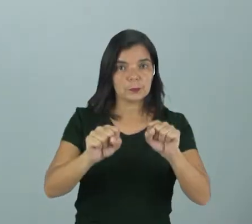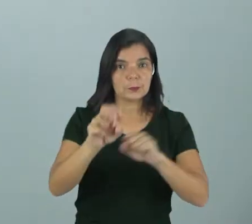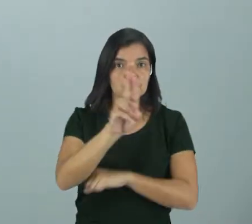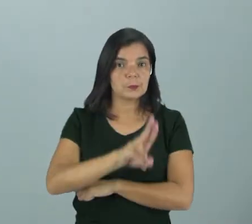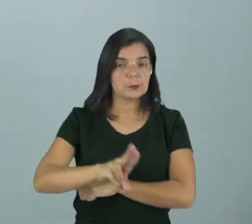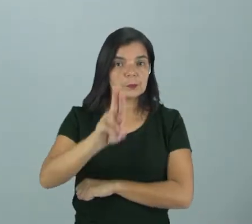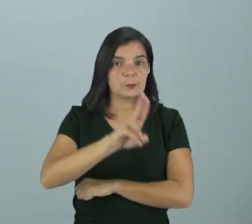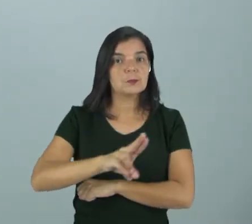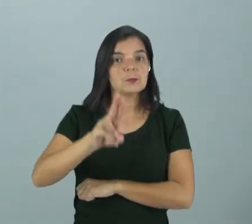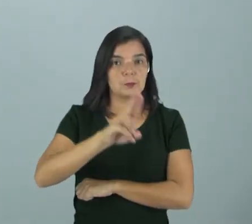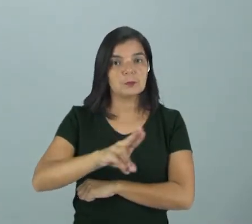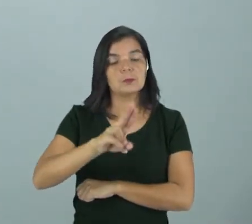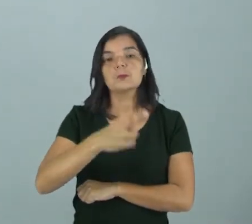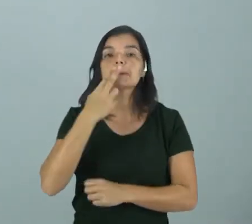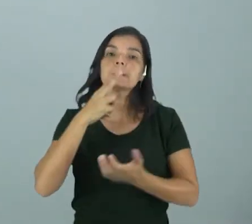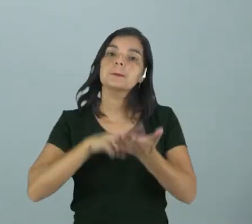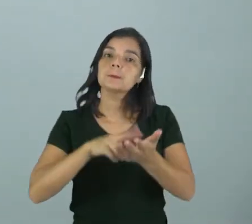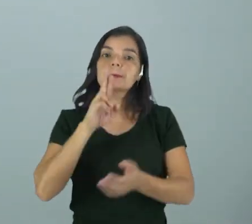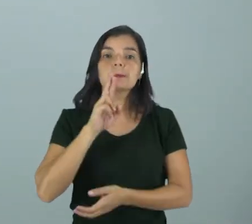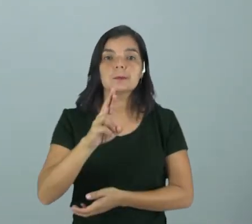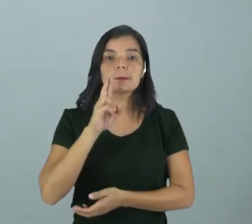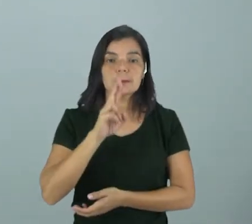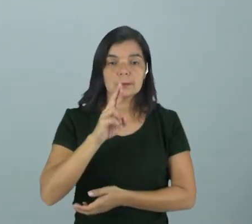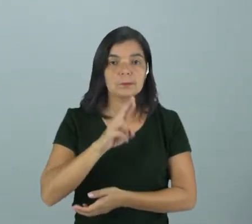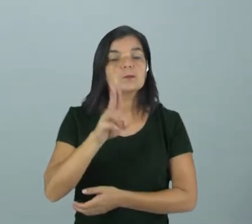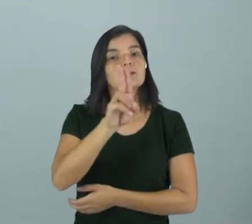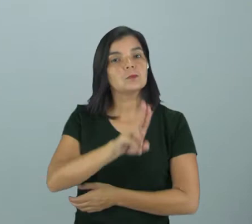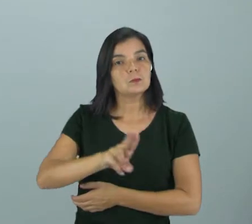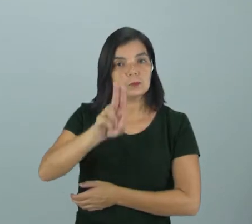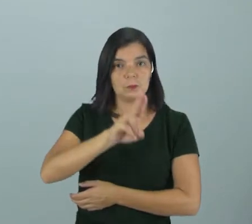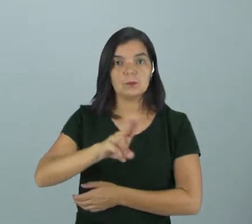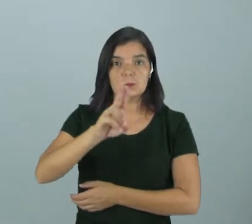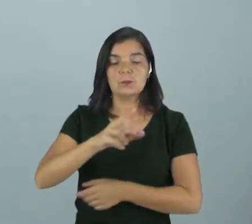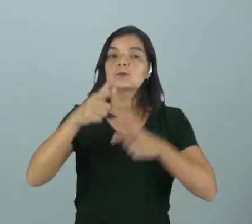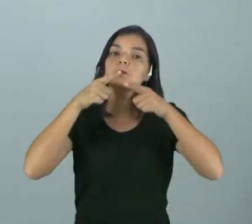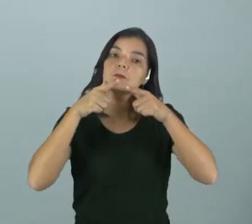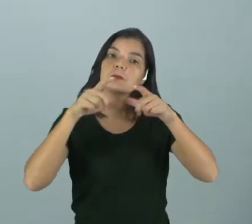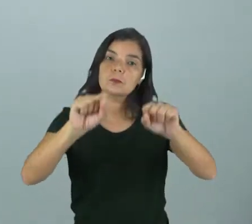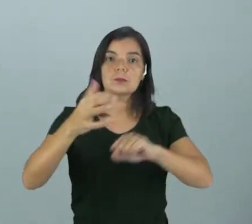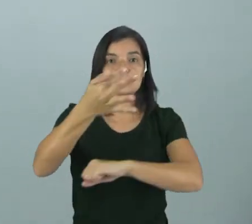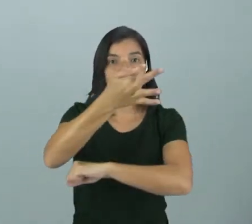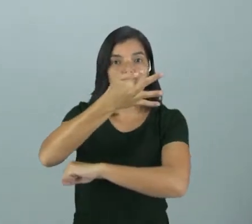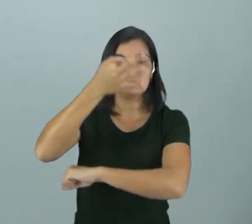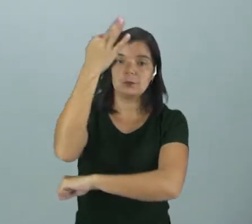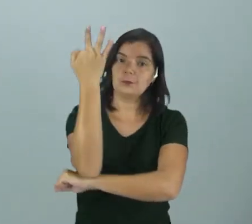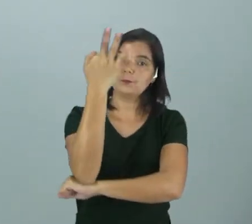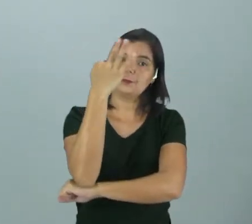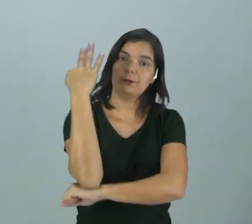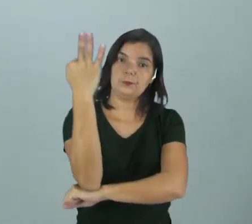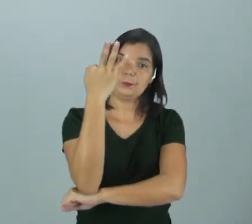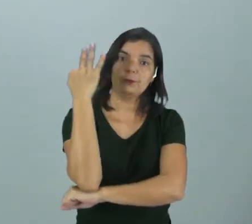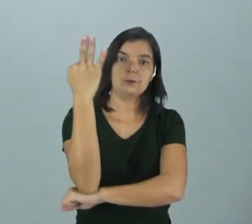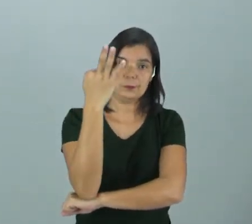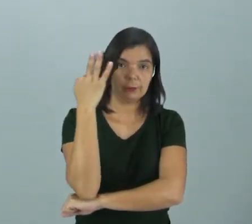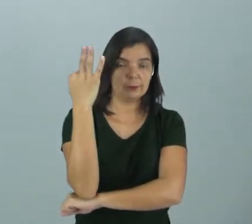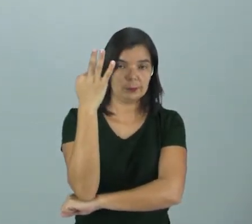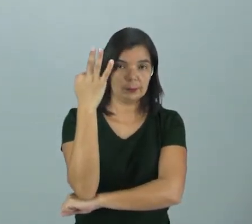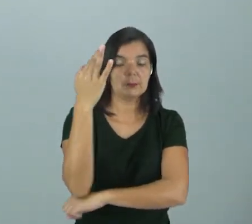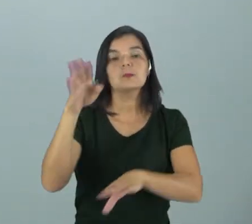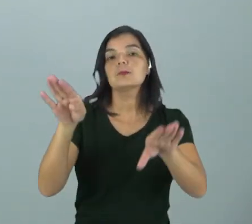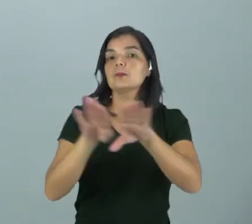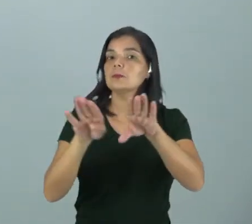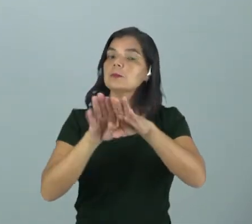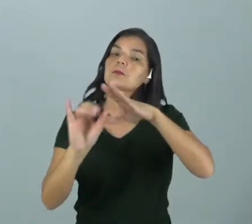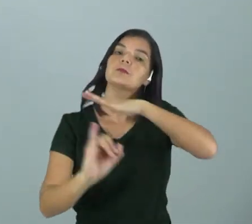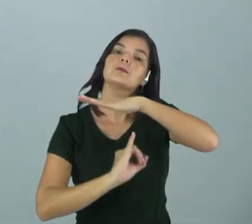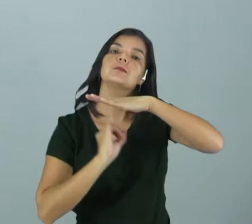vai utilizar nessa carta de reclamação? Você deve utilizar a linguagem formal. Temos a linguagem